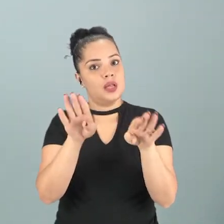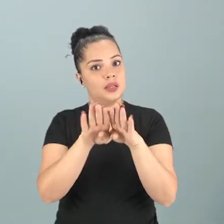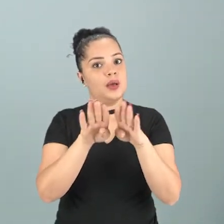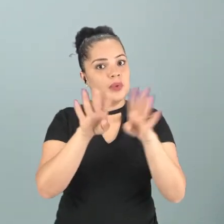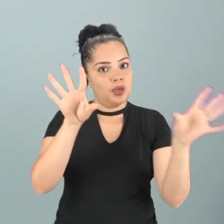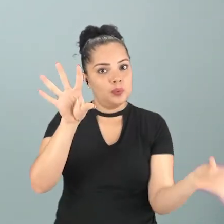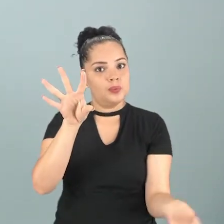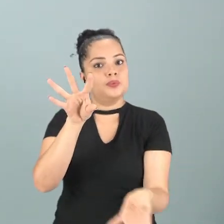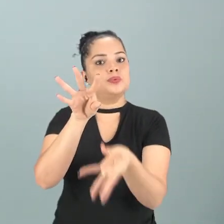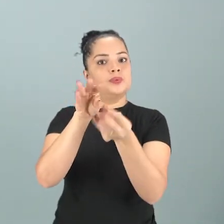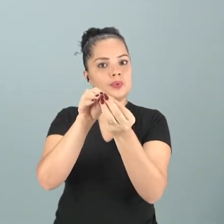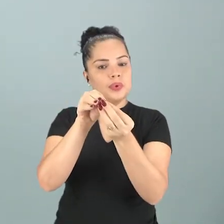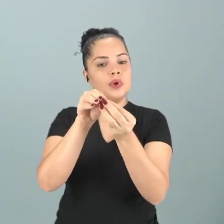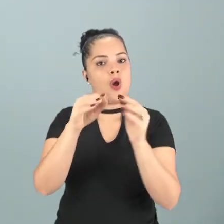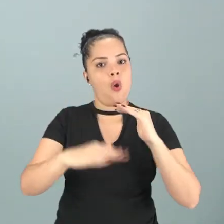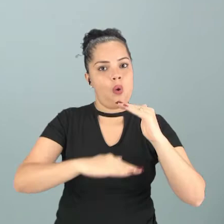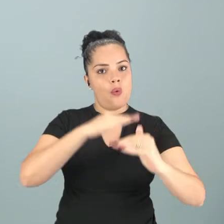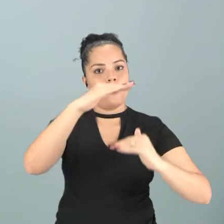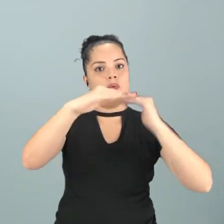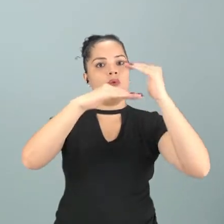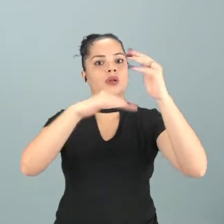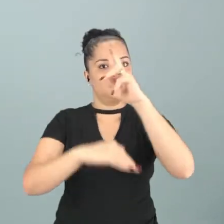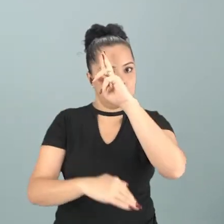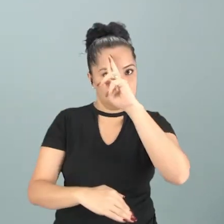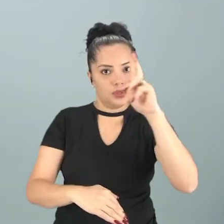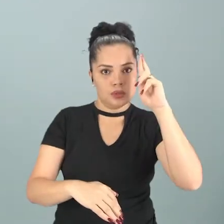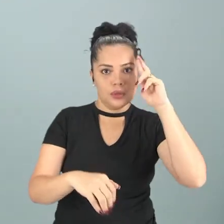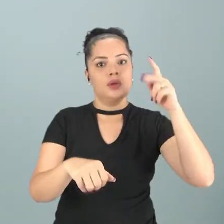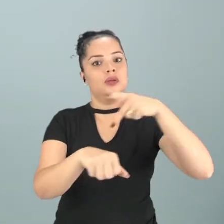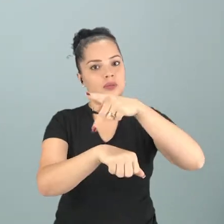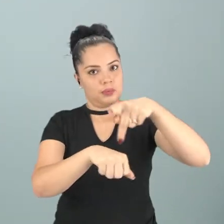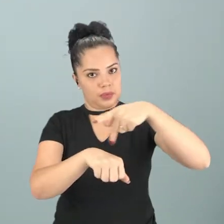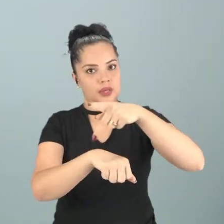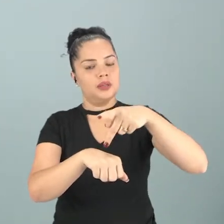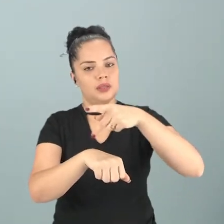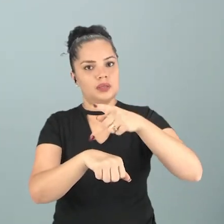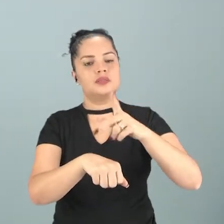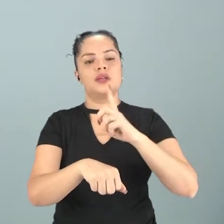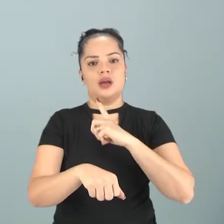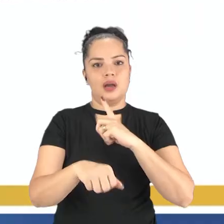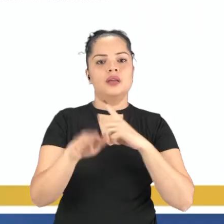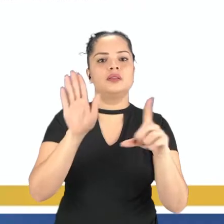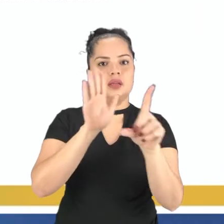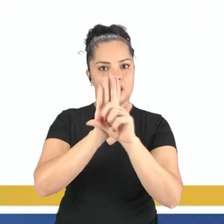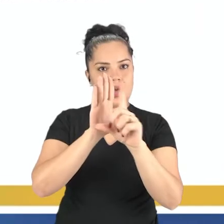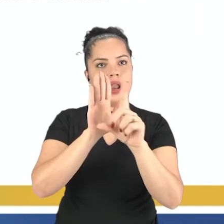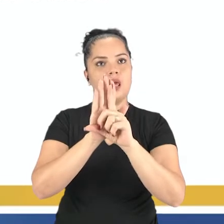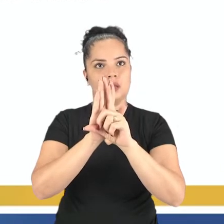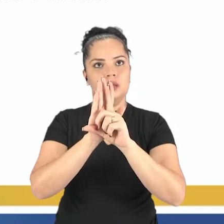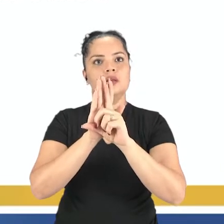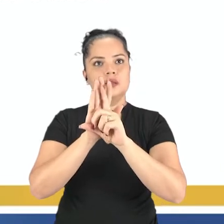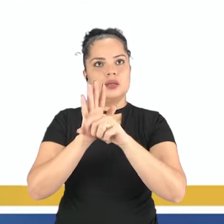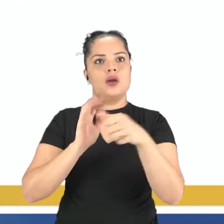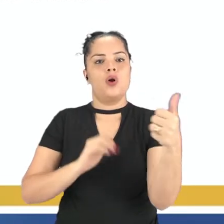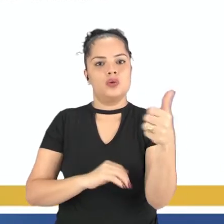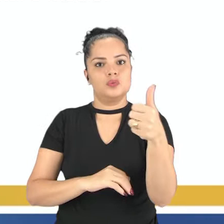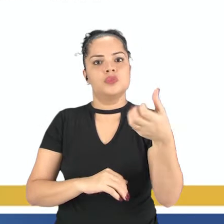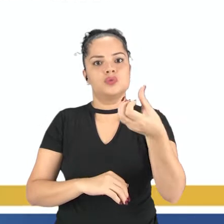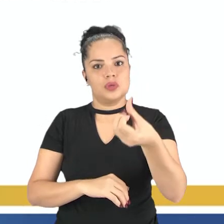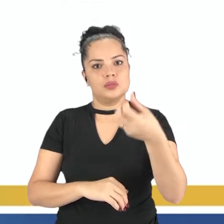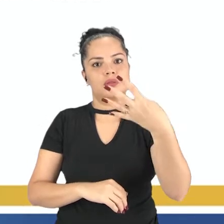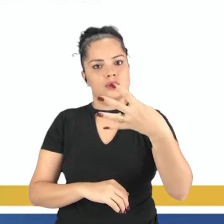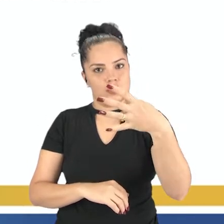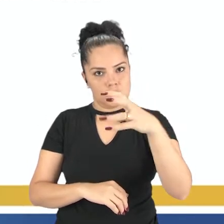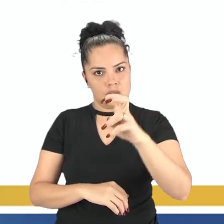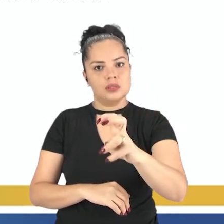parte da construção da nossa história, certo? Então, essa Lei 11.000 vai alterar a Lei 10.000, a qual